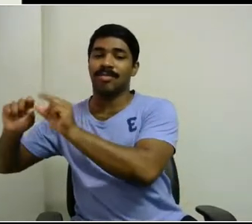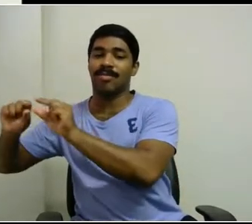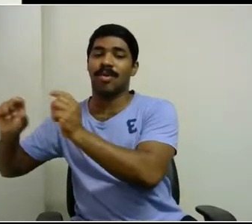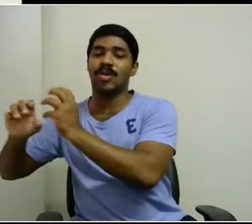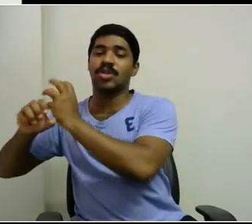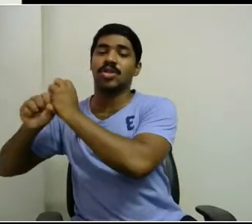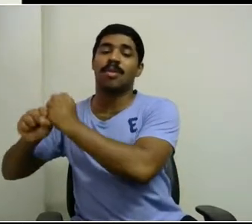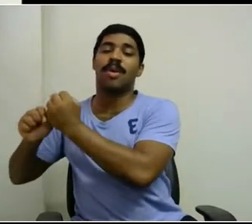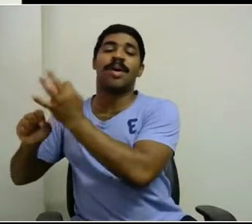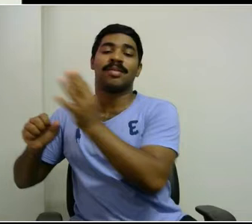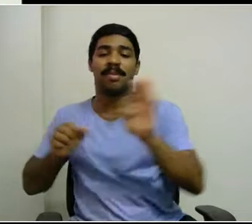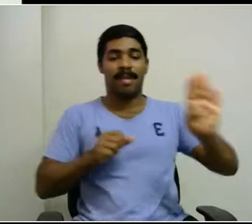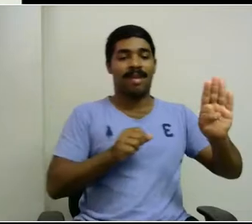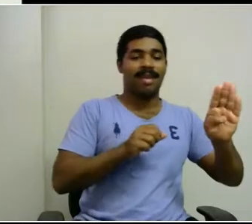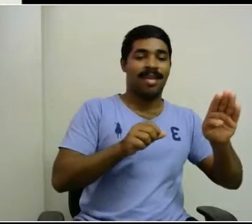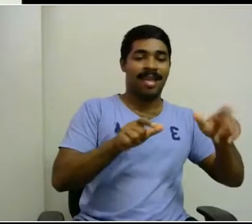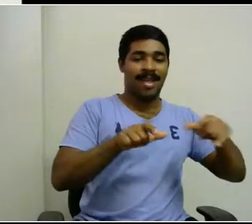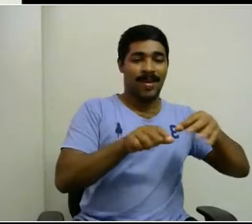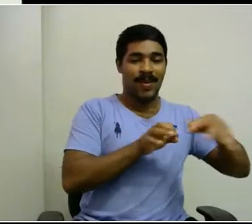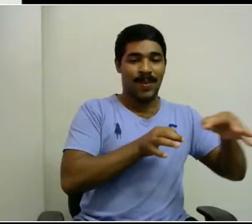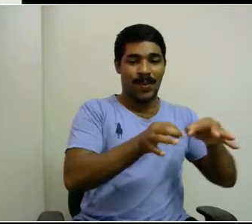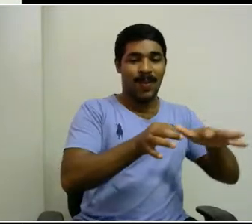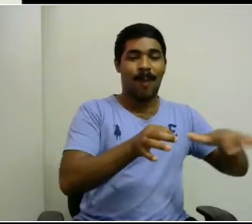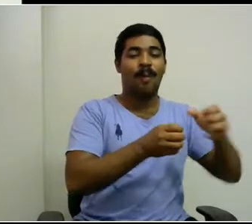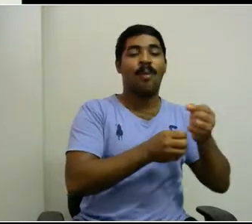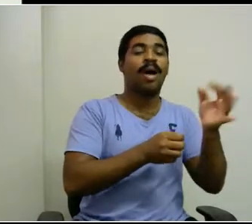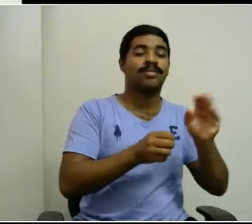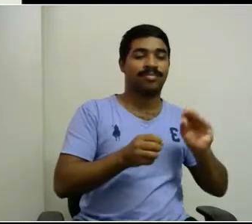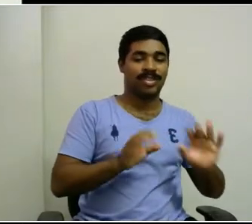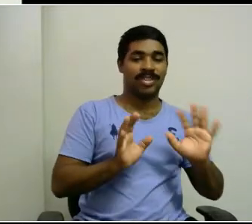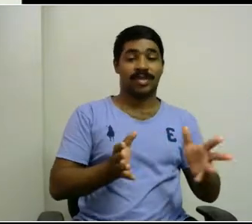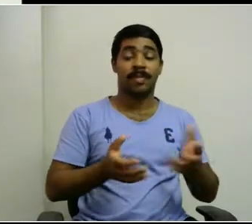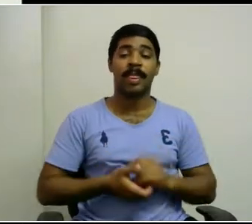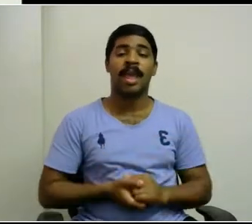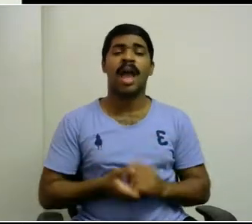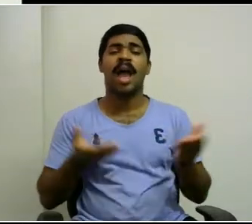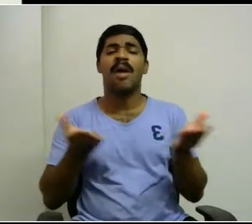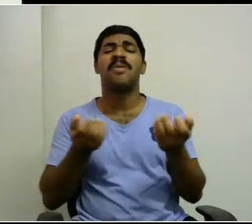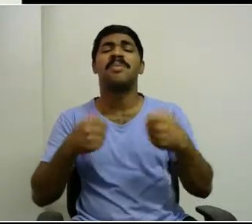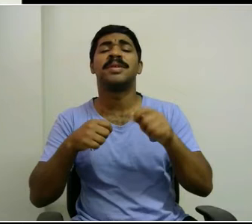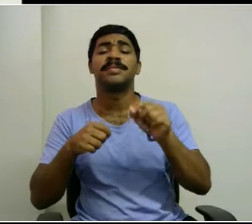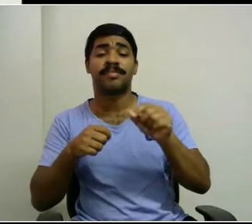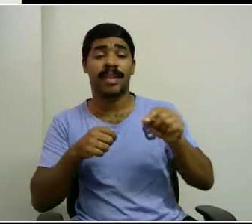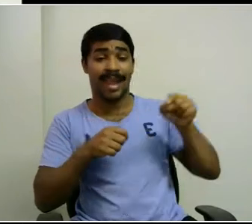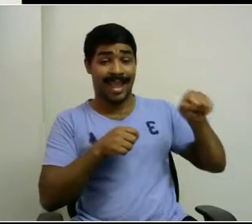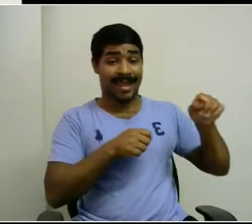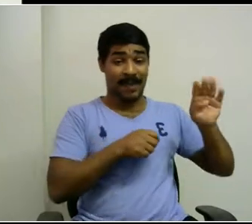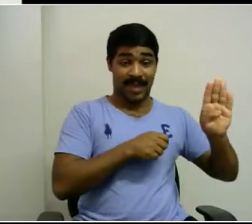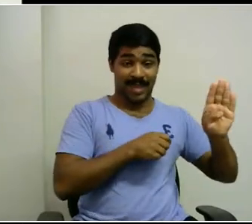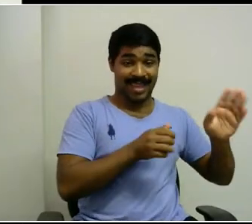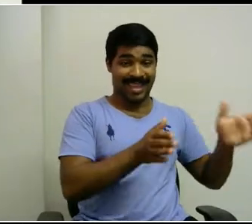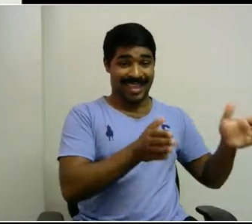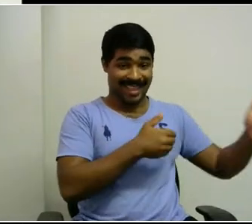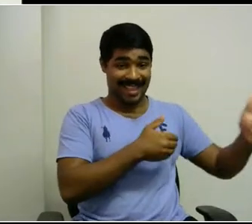dos dois prismas, vamos ver o que a questão está querendo. Né? Para quais valores de x, ele quer que o volume do prisma B, ou seja, eu quero que o